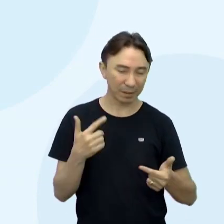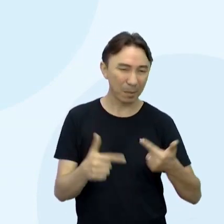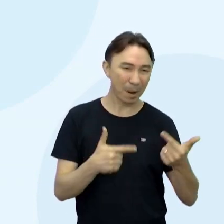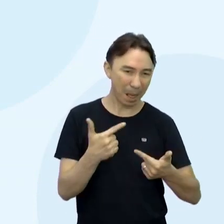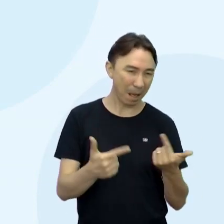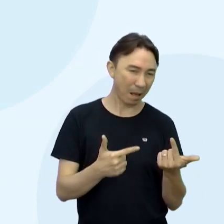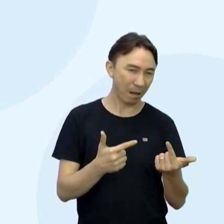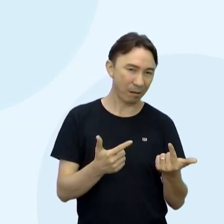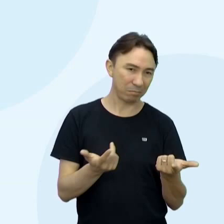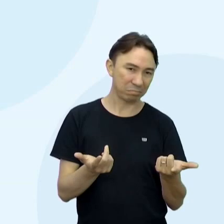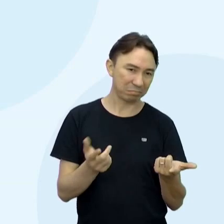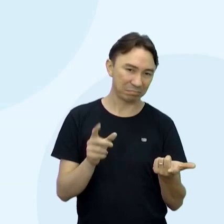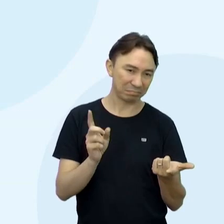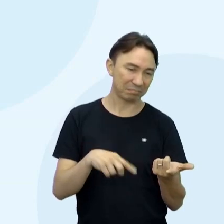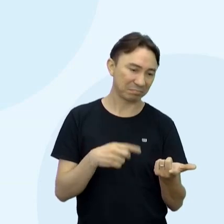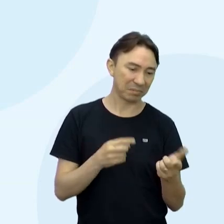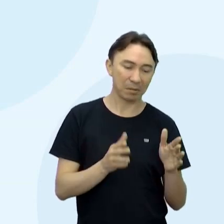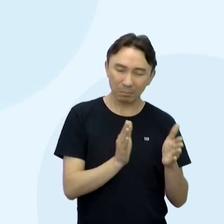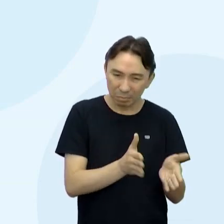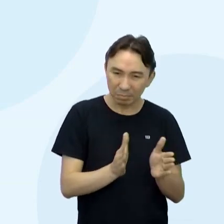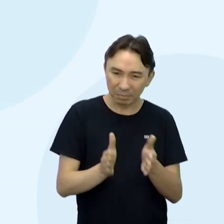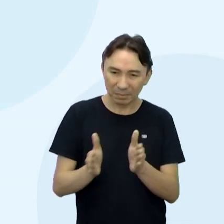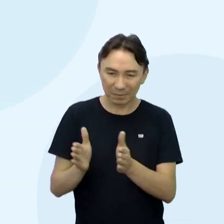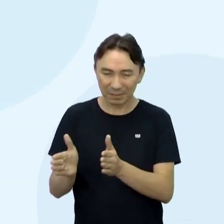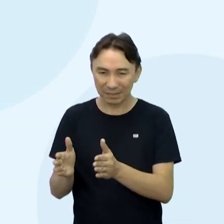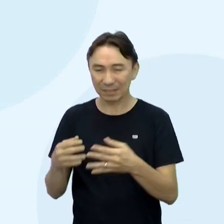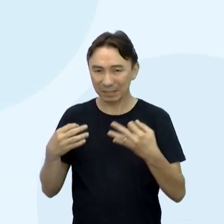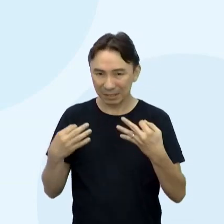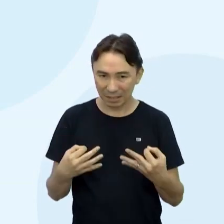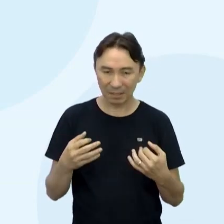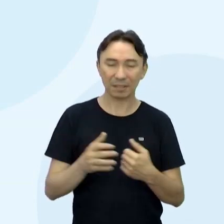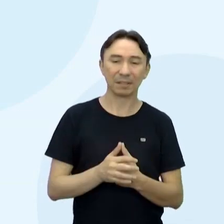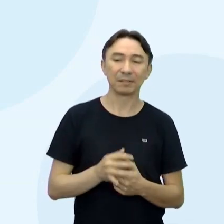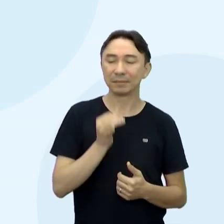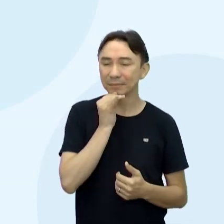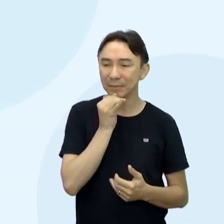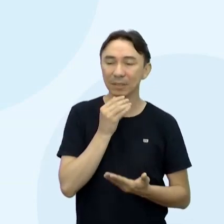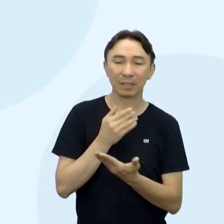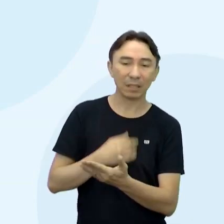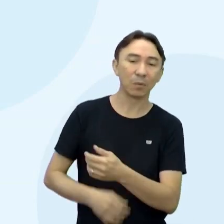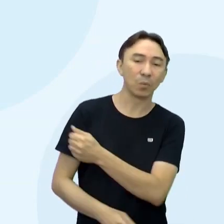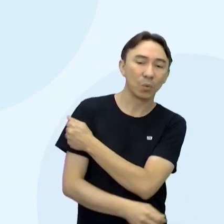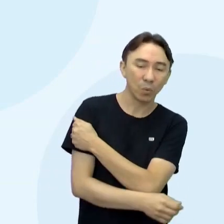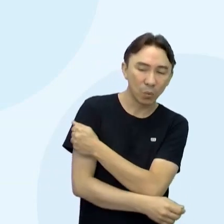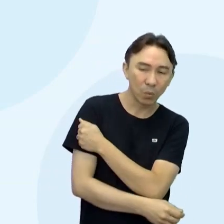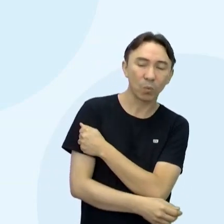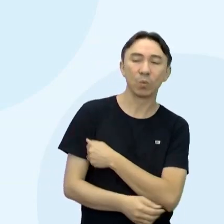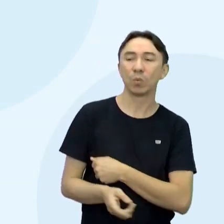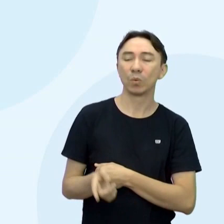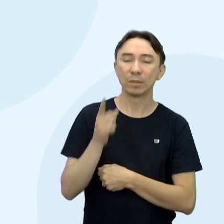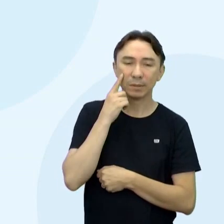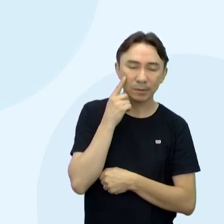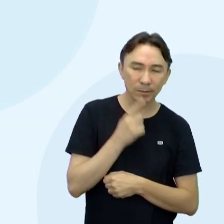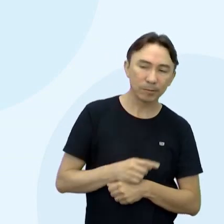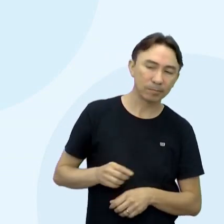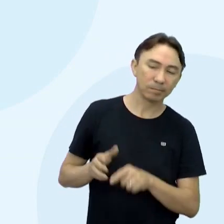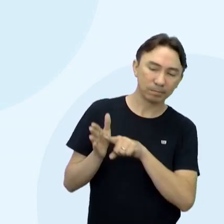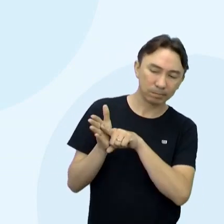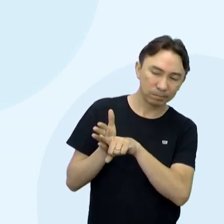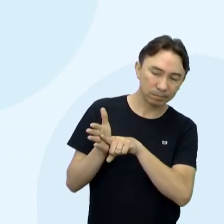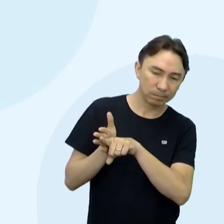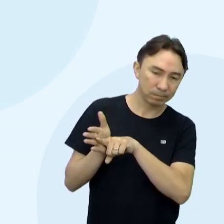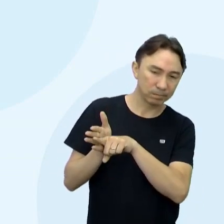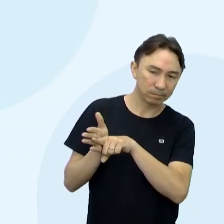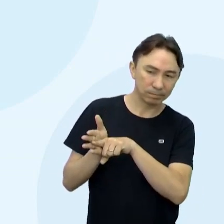processual, ou seja, observando o seu estudante, o seu grupo de estudantes de uma